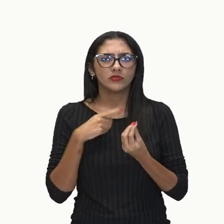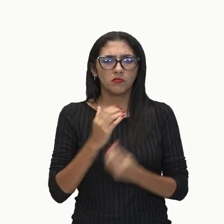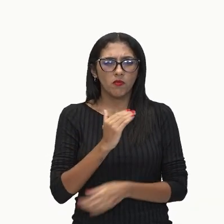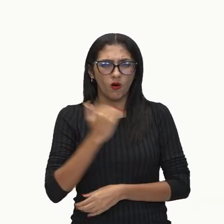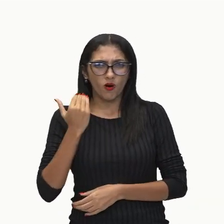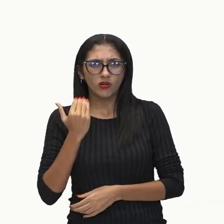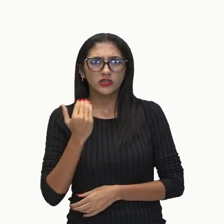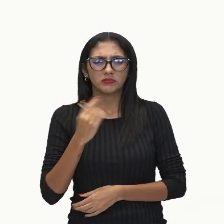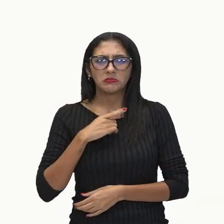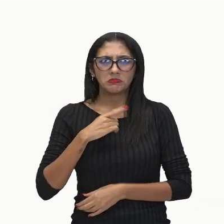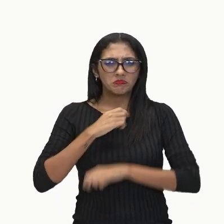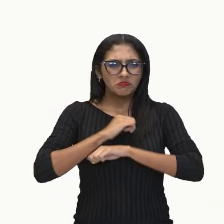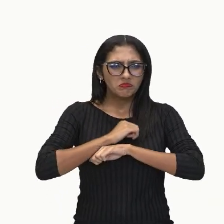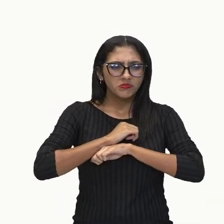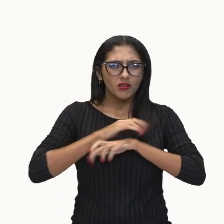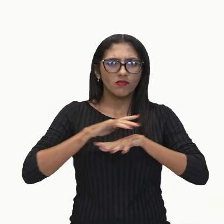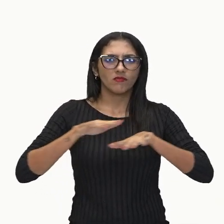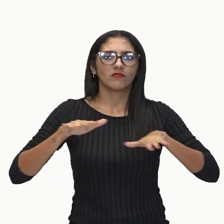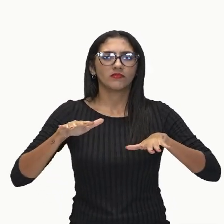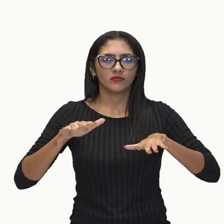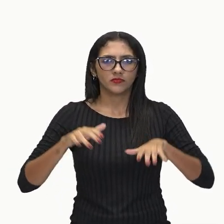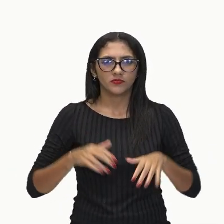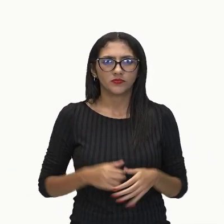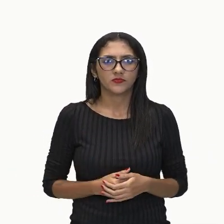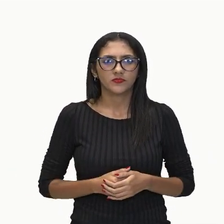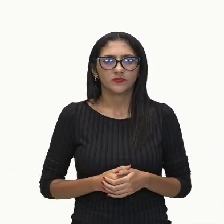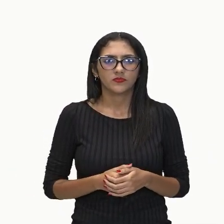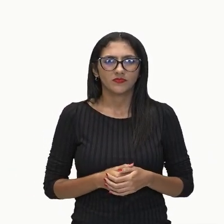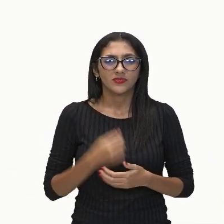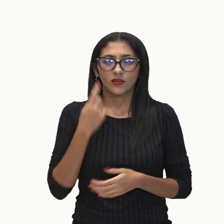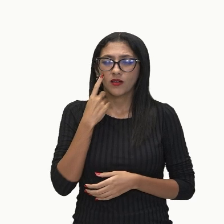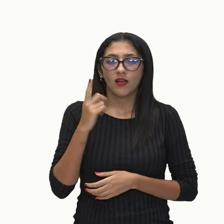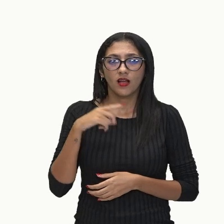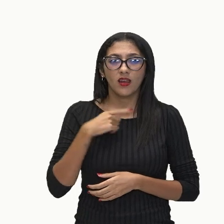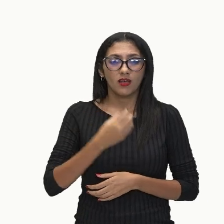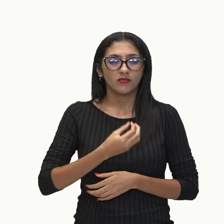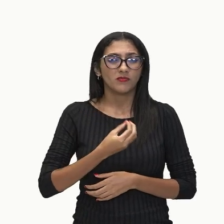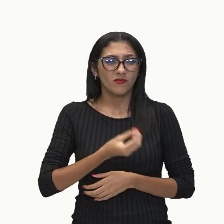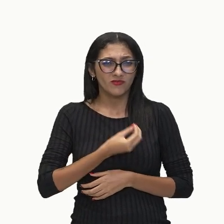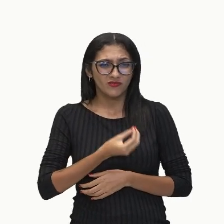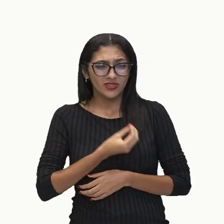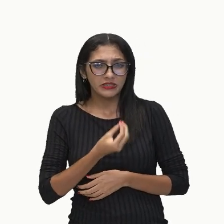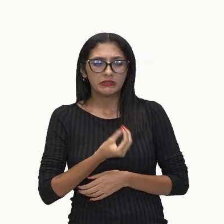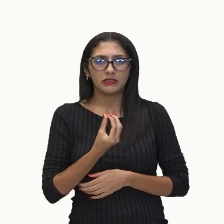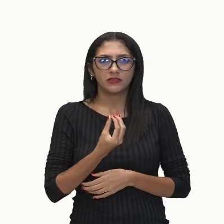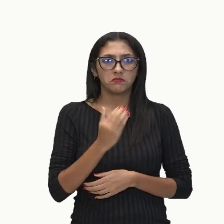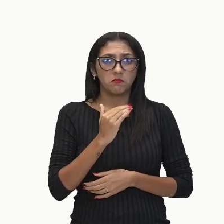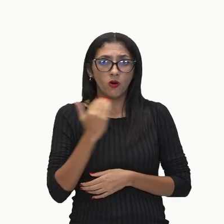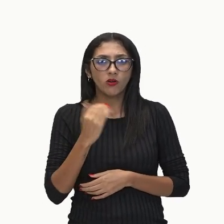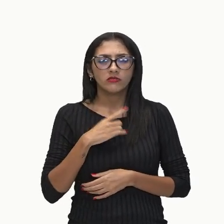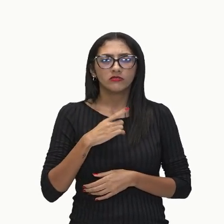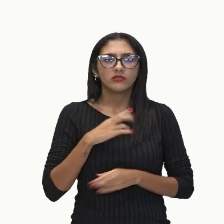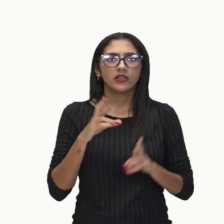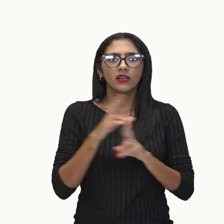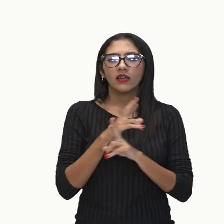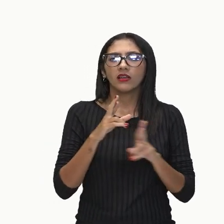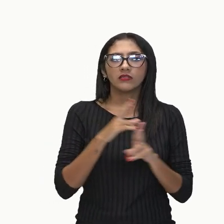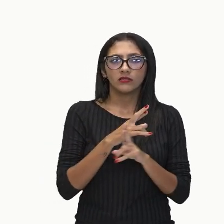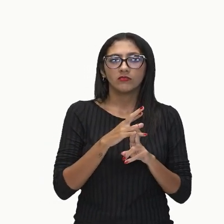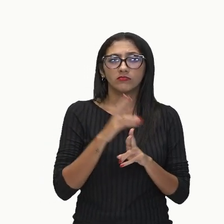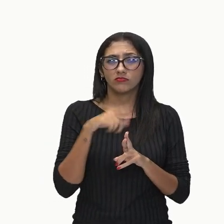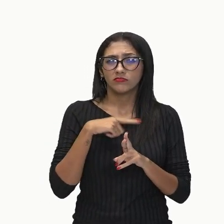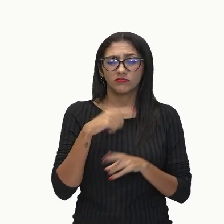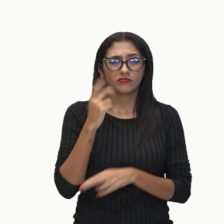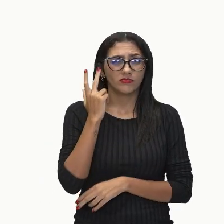que se espalhou. E ela passou a fazer parte da vida, passou a fazer parte e a ser tida como comum. Tanto que ela